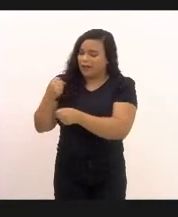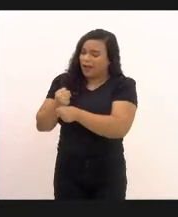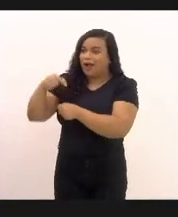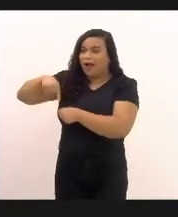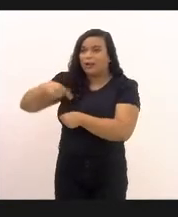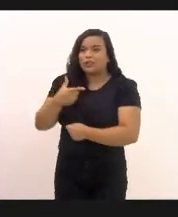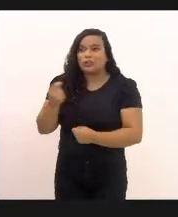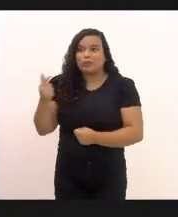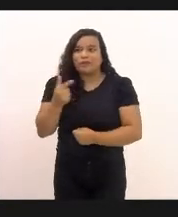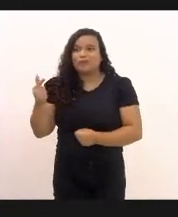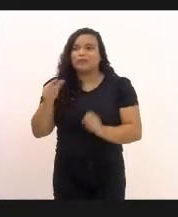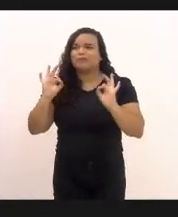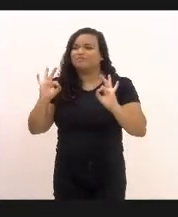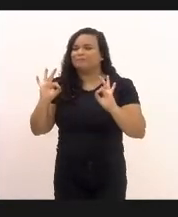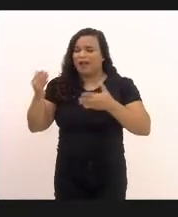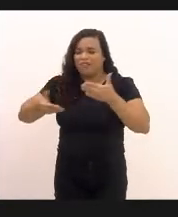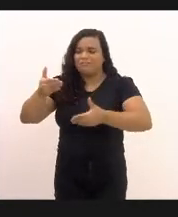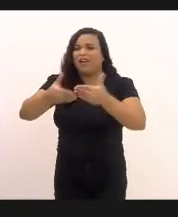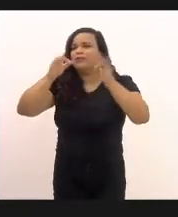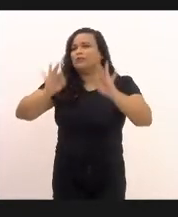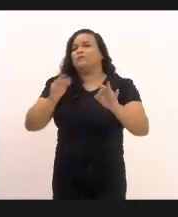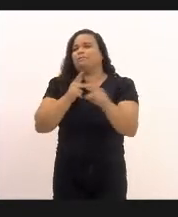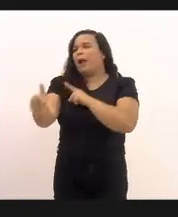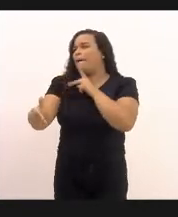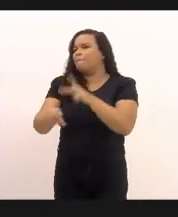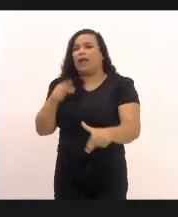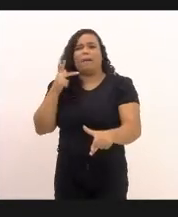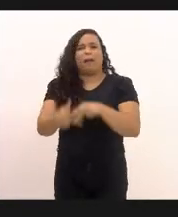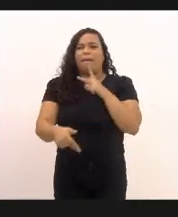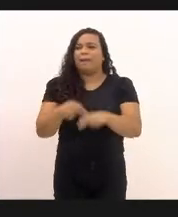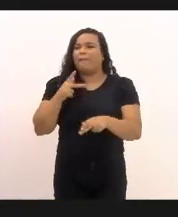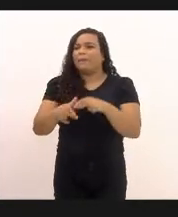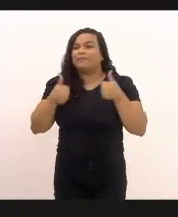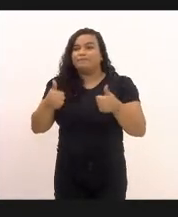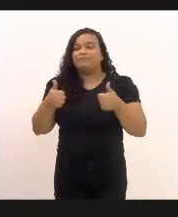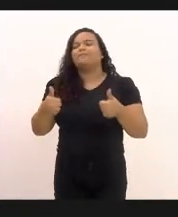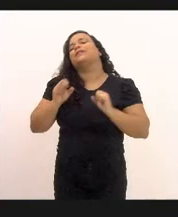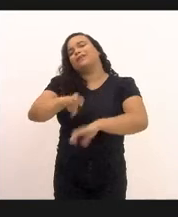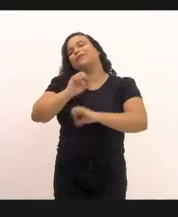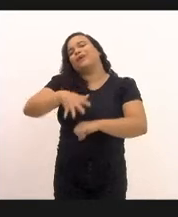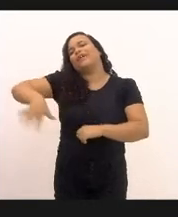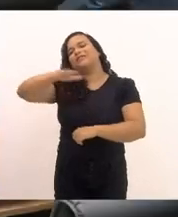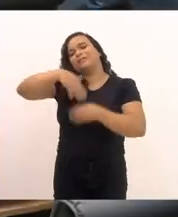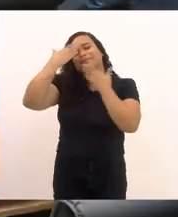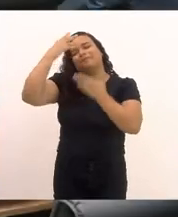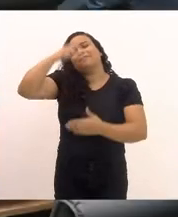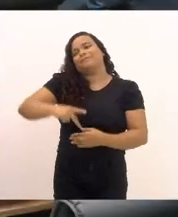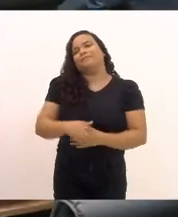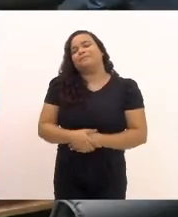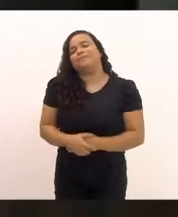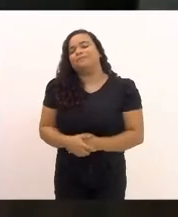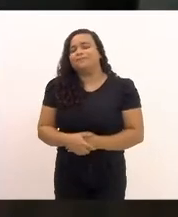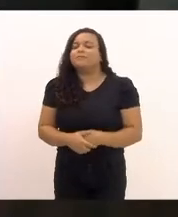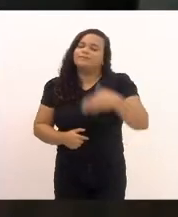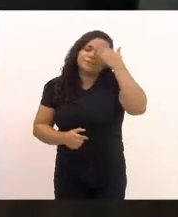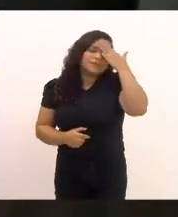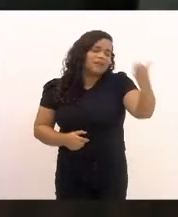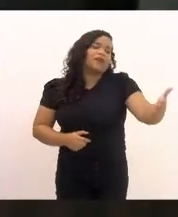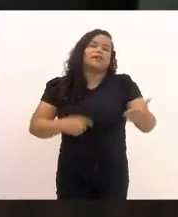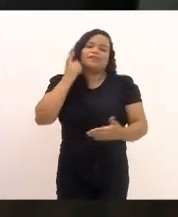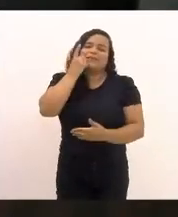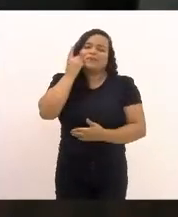2022 seja um ano de avanço e conquistas na educação do nosso Estado. Muito obrigado, presidente. Obrigado,